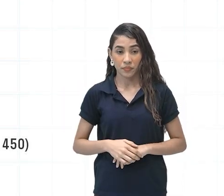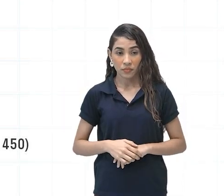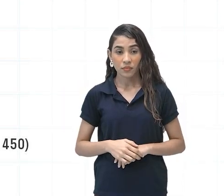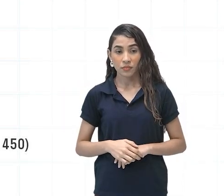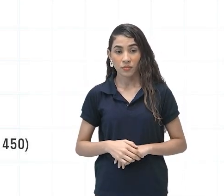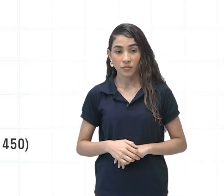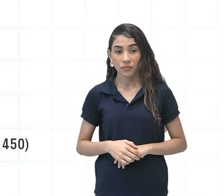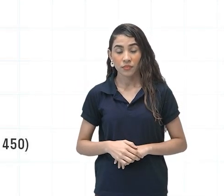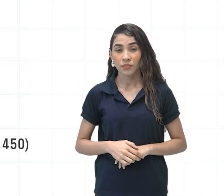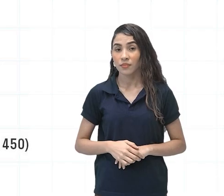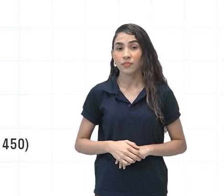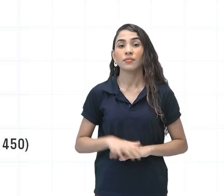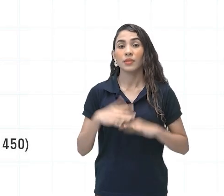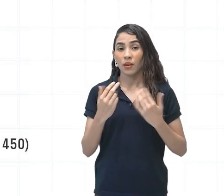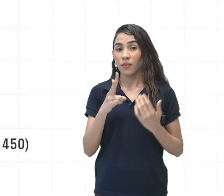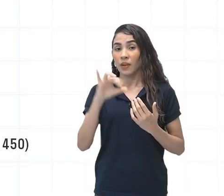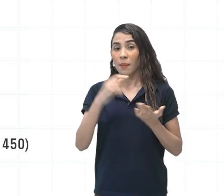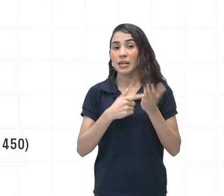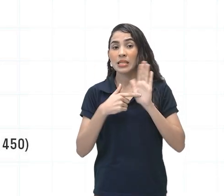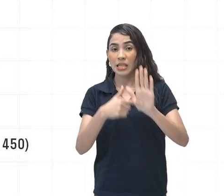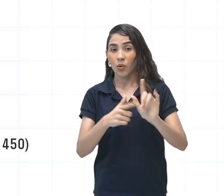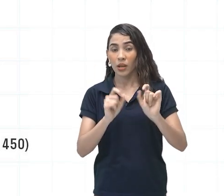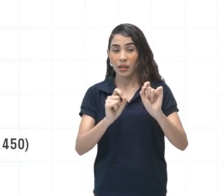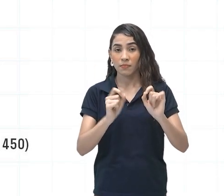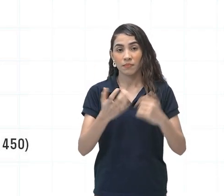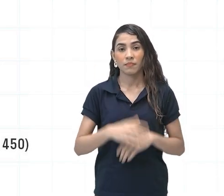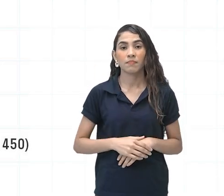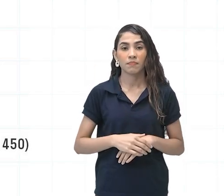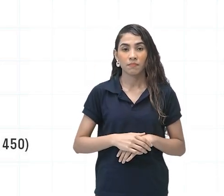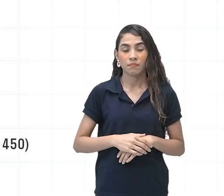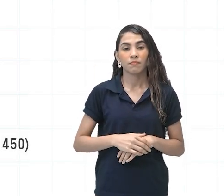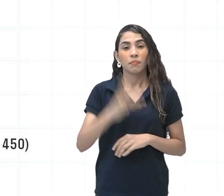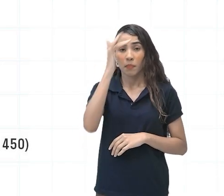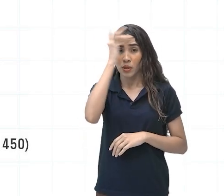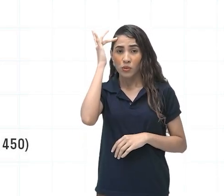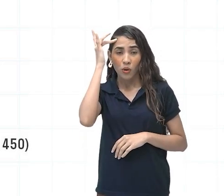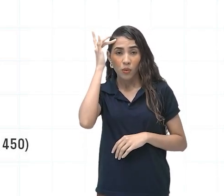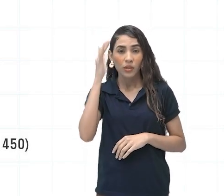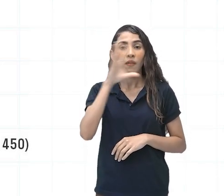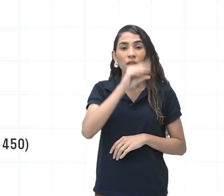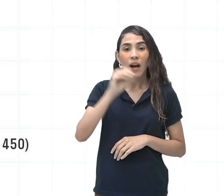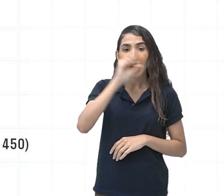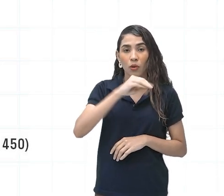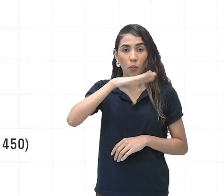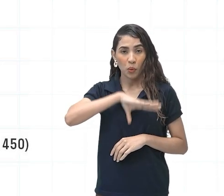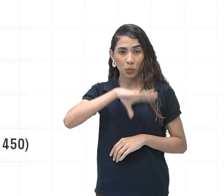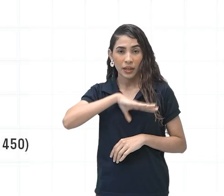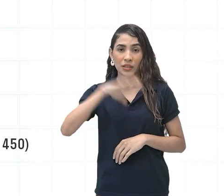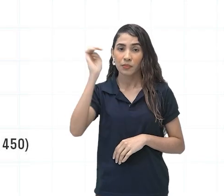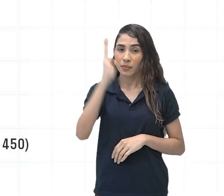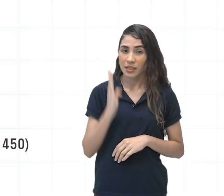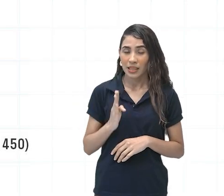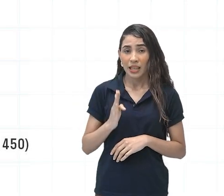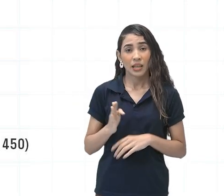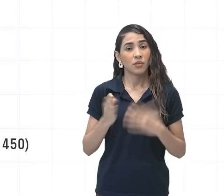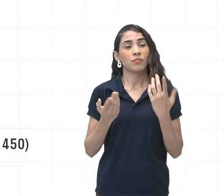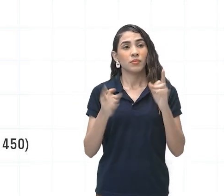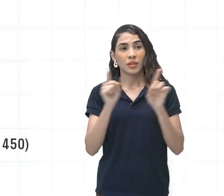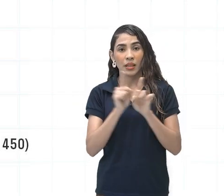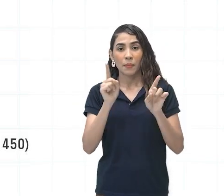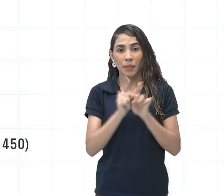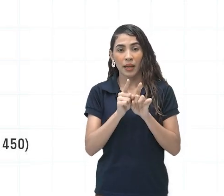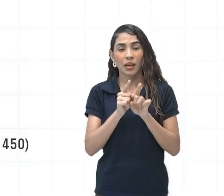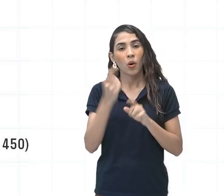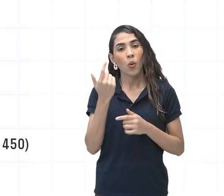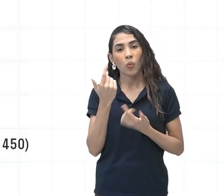correto? Que nos mostra que falantes do português brasileiro, assim como os de qualquer outra